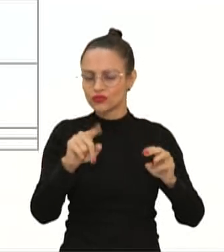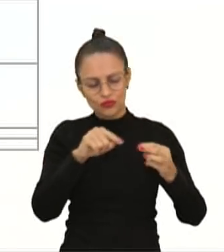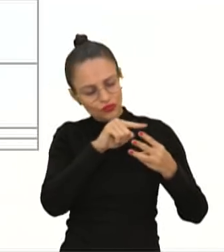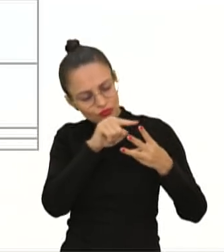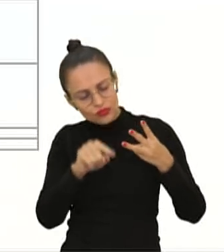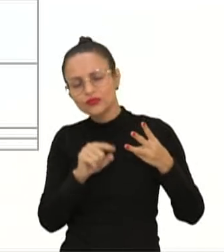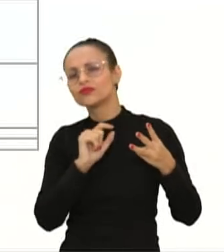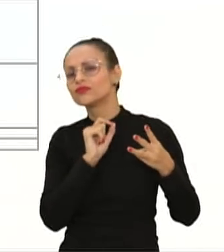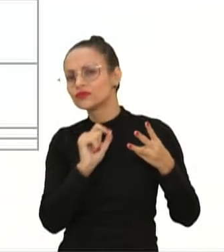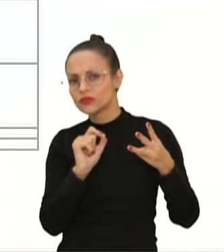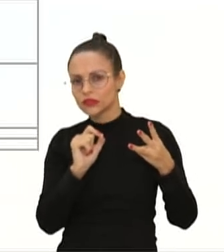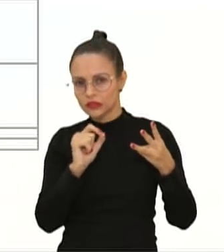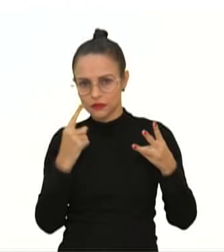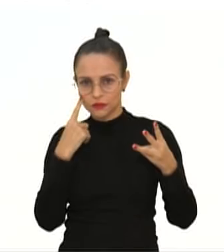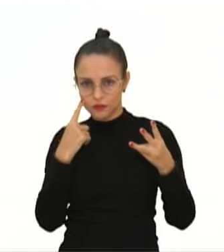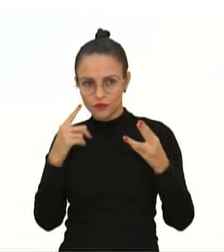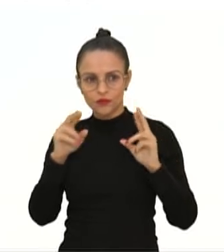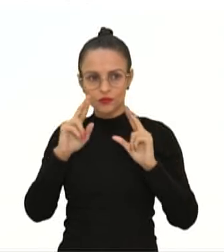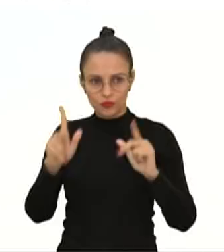3 tipos de vasos sanguíneos?